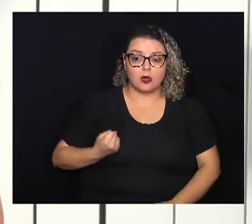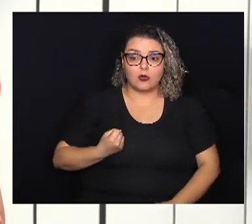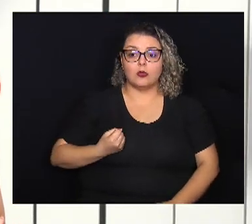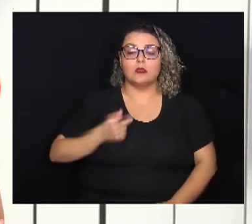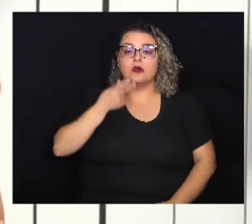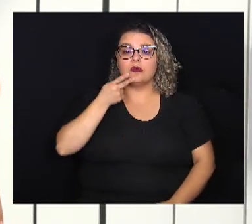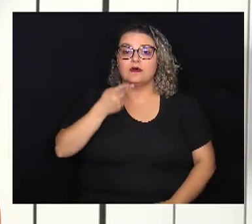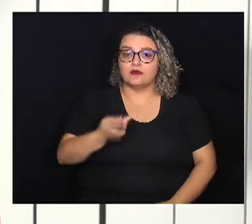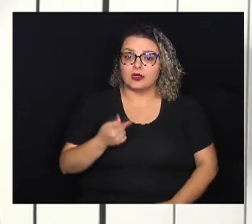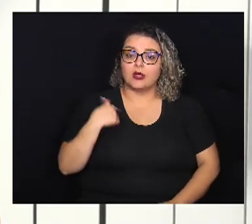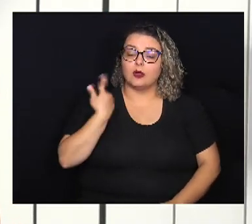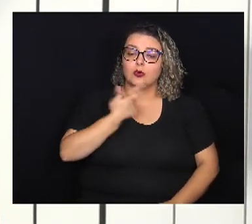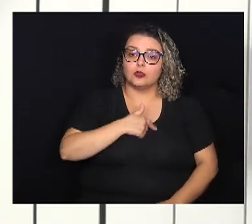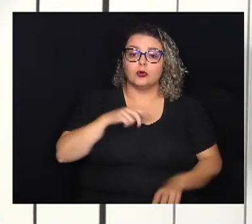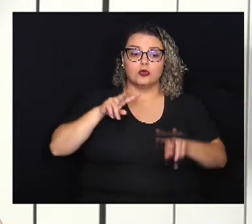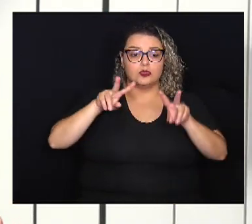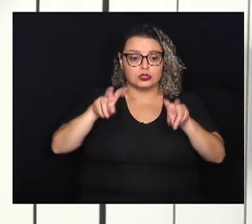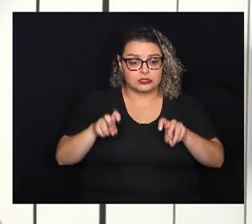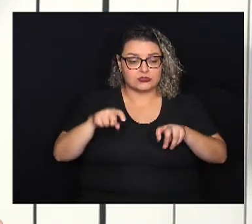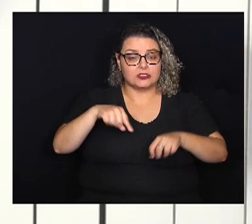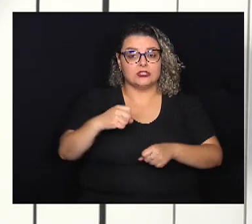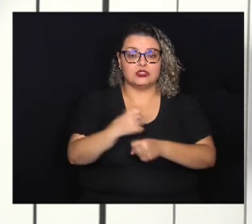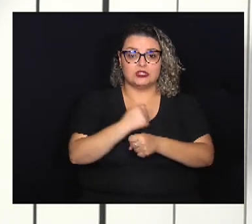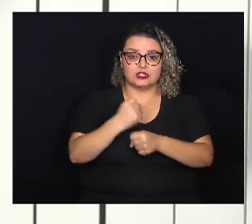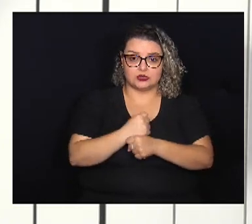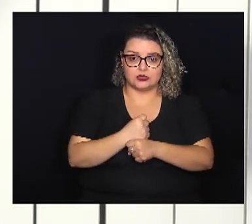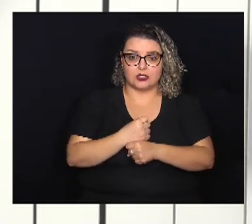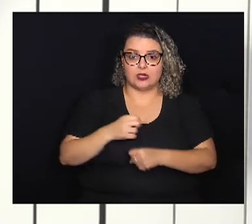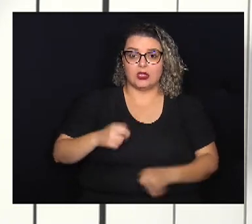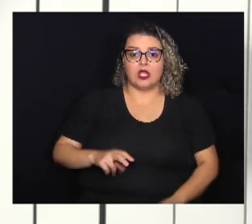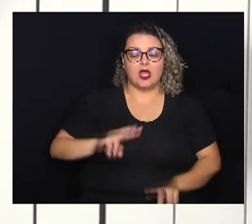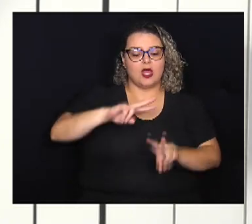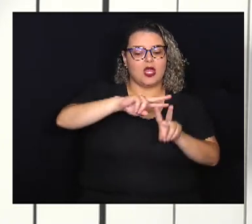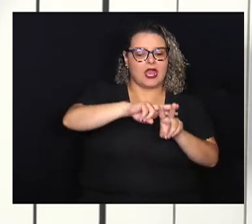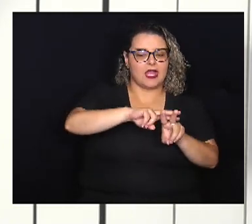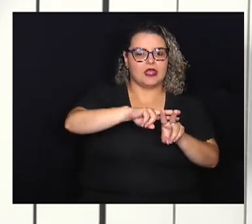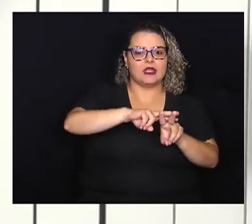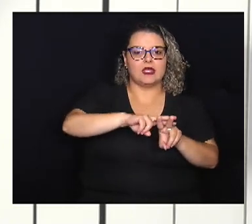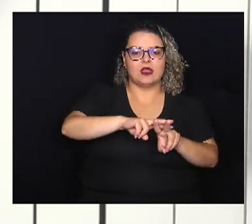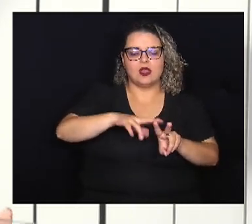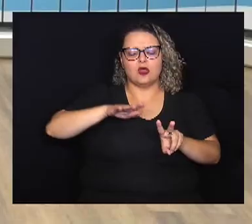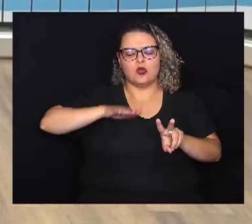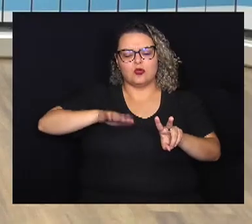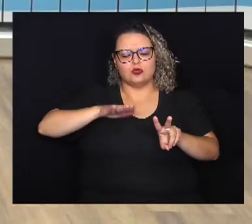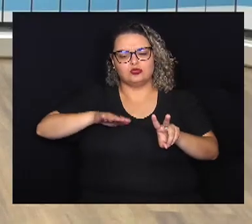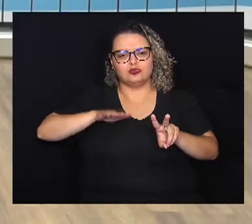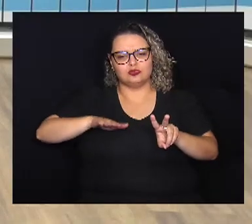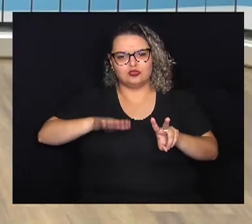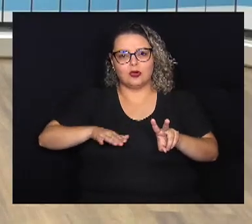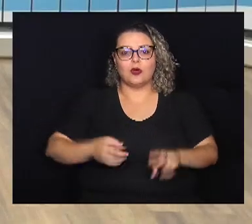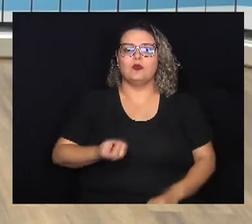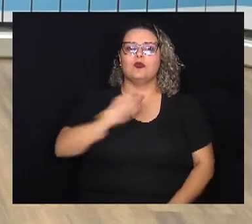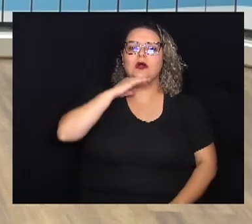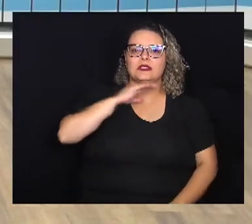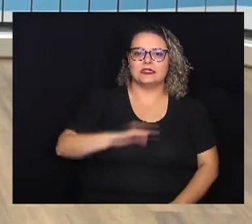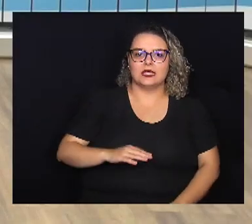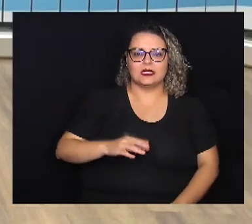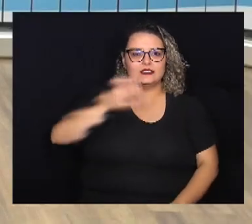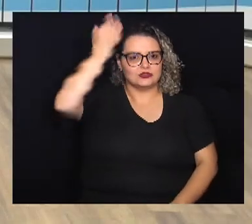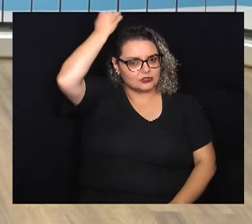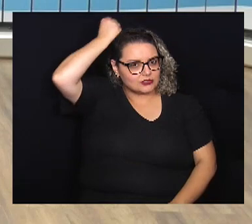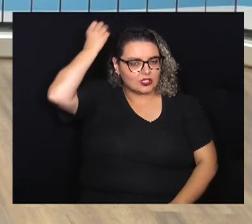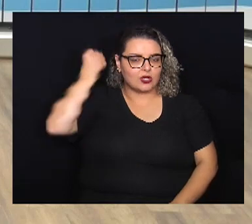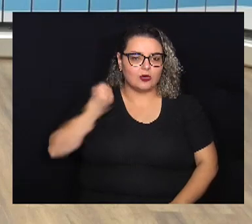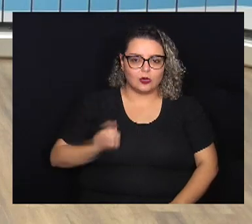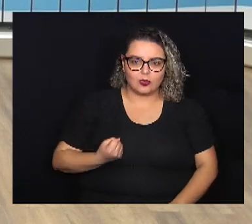com a gente sobre o tema deste ano, que é hashtag Desacelera. Boa tarde, Rúbia. Eu estou vendo aí que